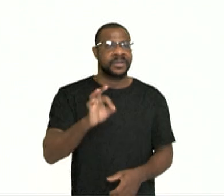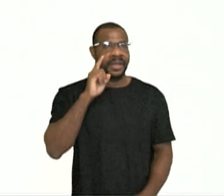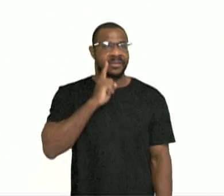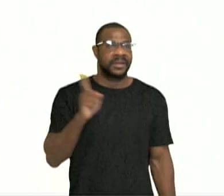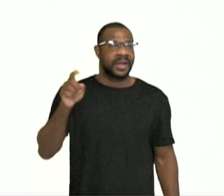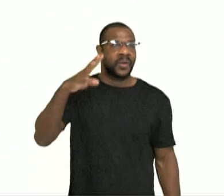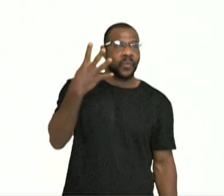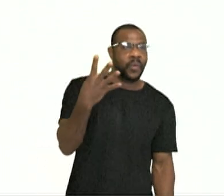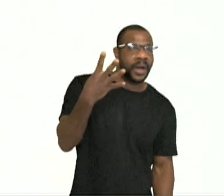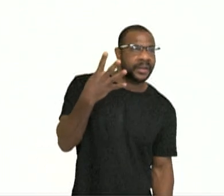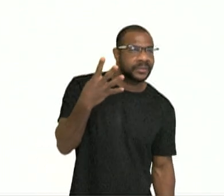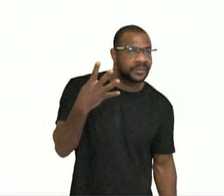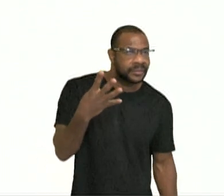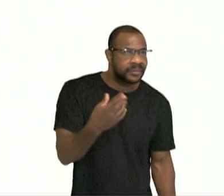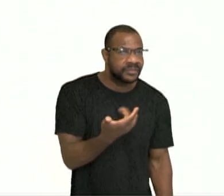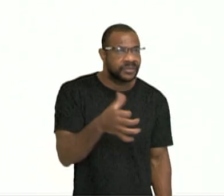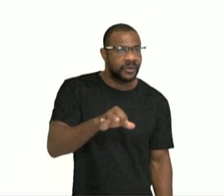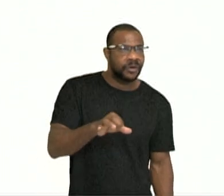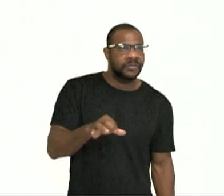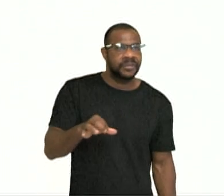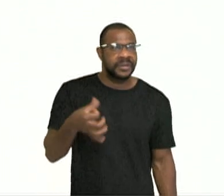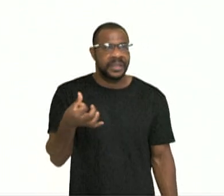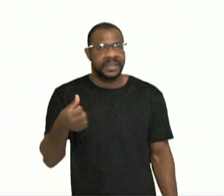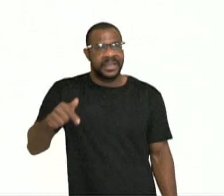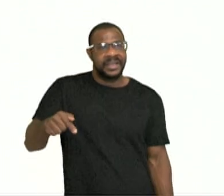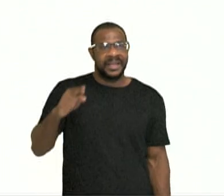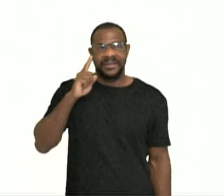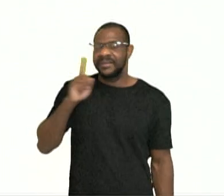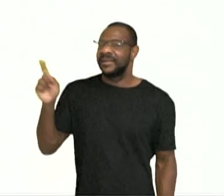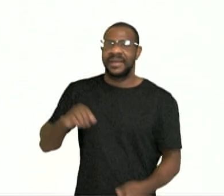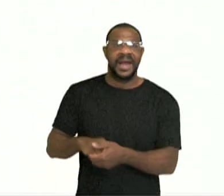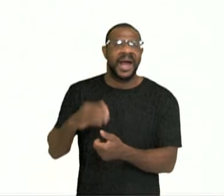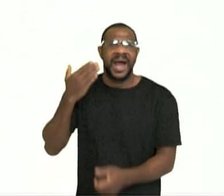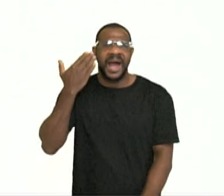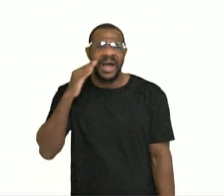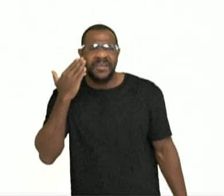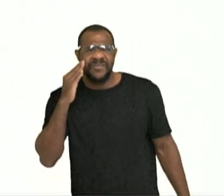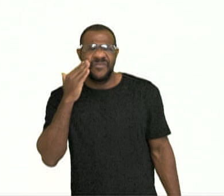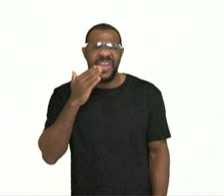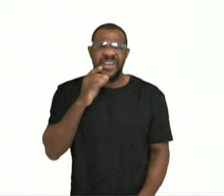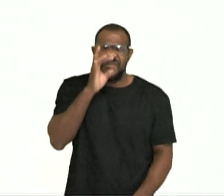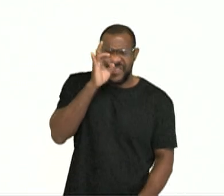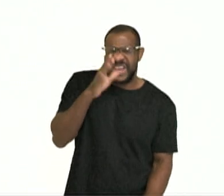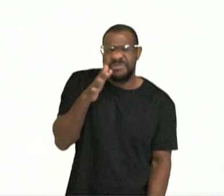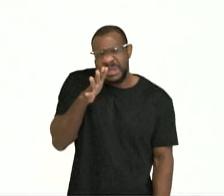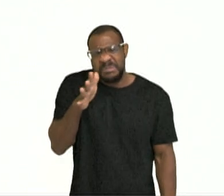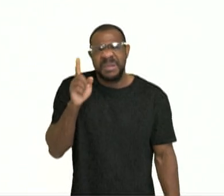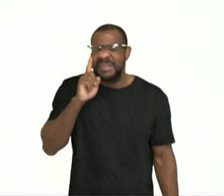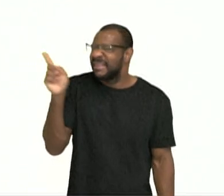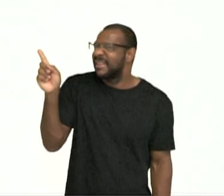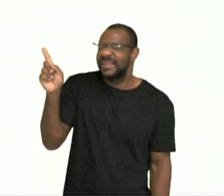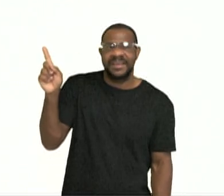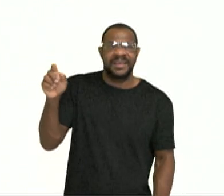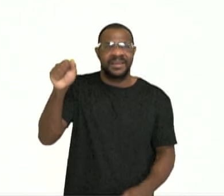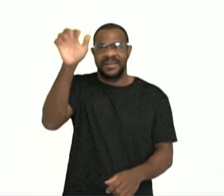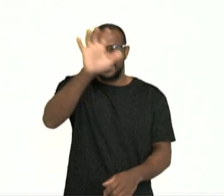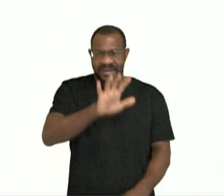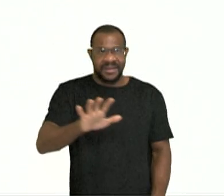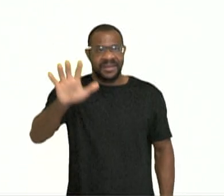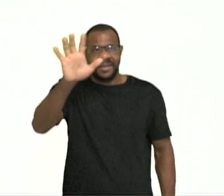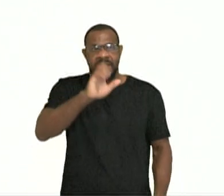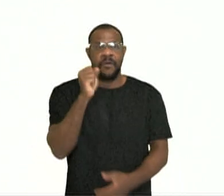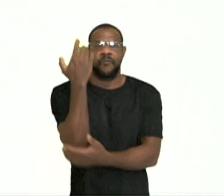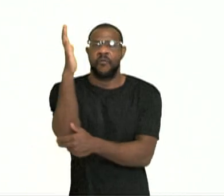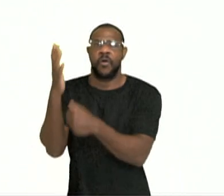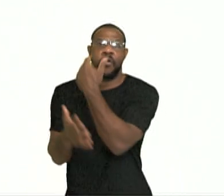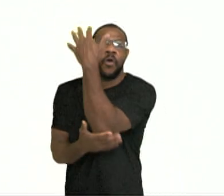disse para vocês, né? Acompanha. Esse tom aqui, meio azul, meio esverdeado, né? Território coberto por